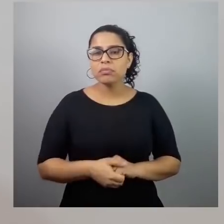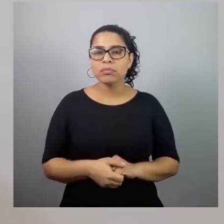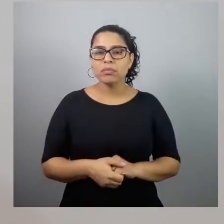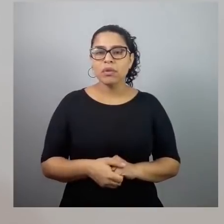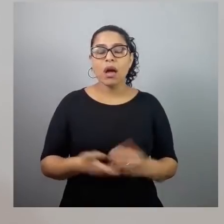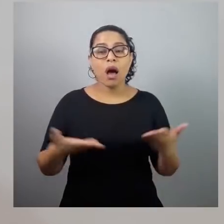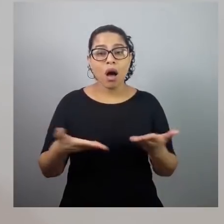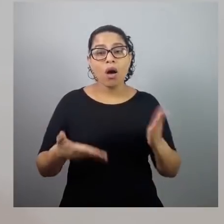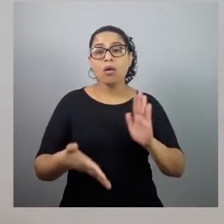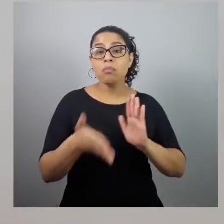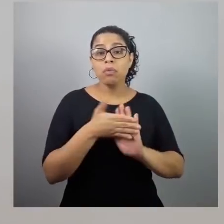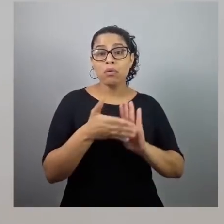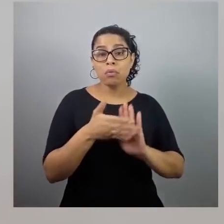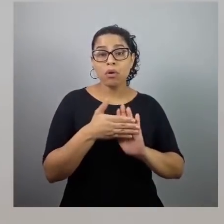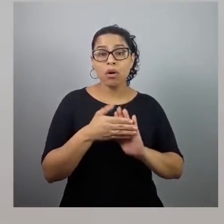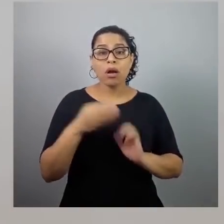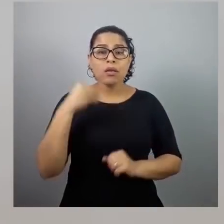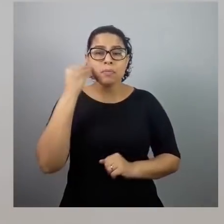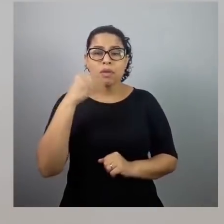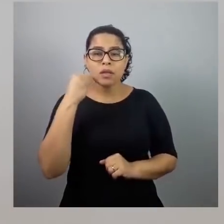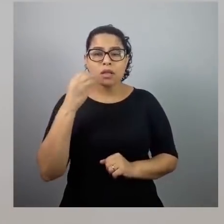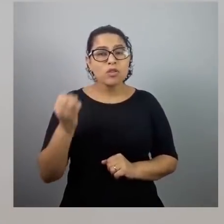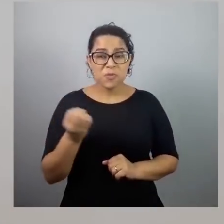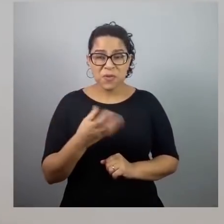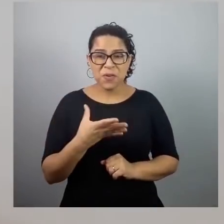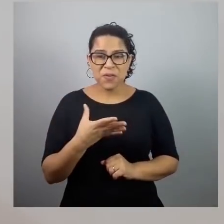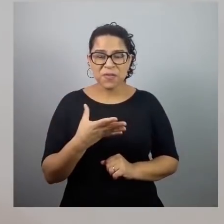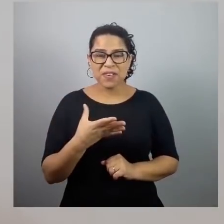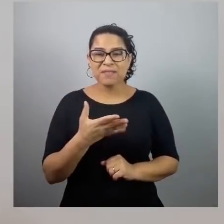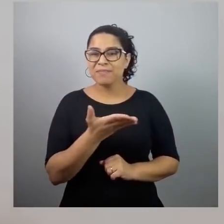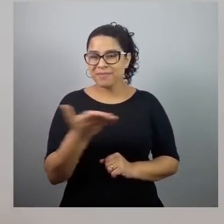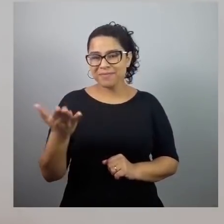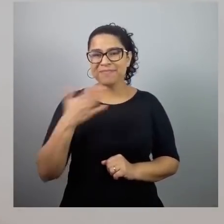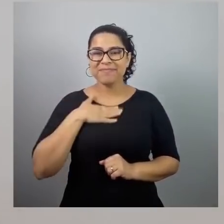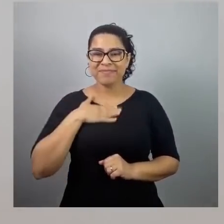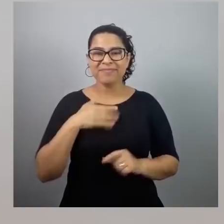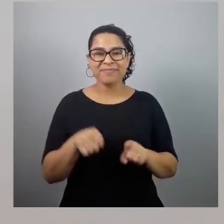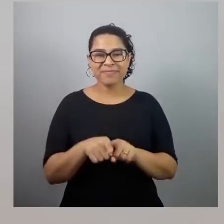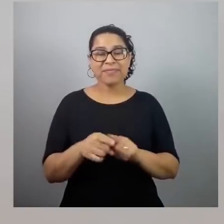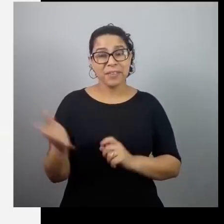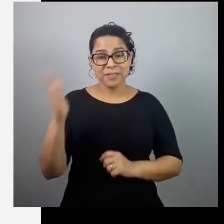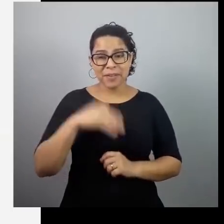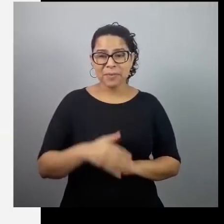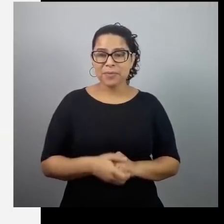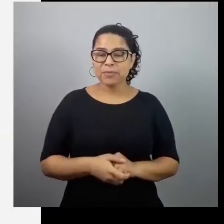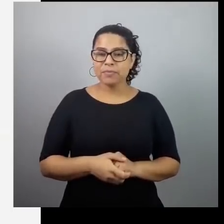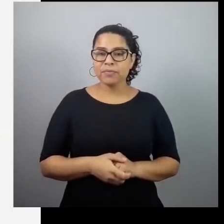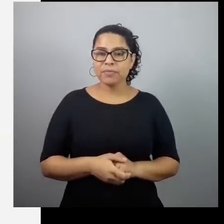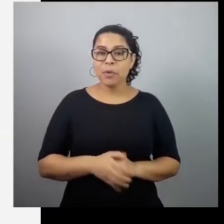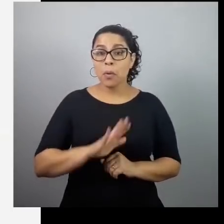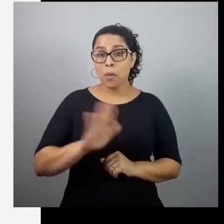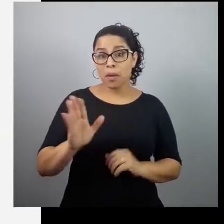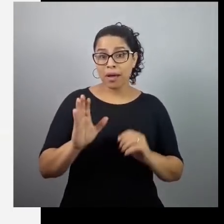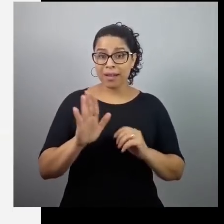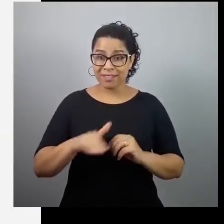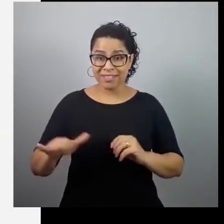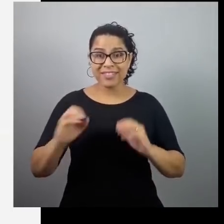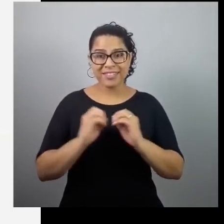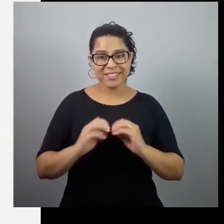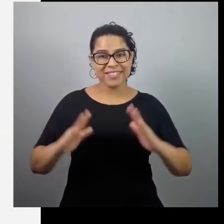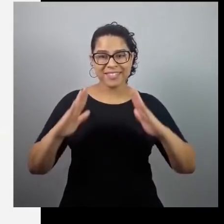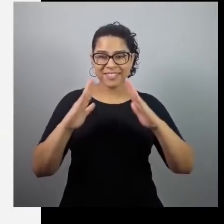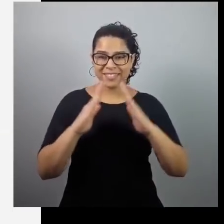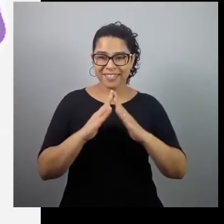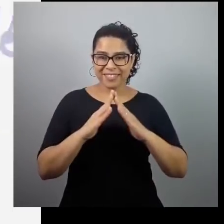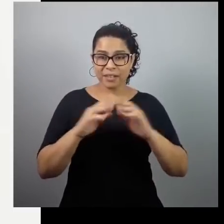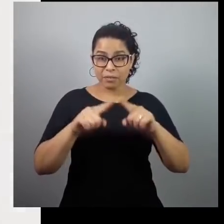quero propor uma nova experiência para vocês e para mim também. Vamos lá? Olá, crianças do programa Saberes